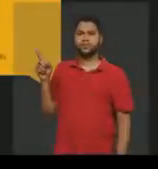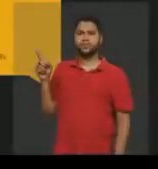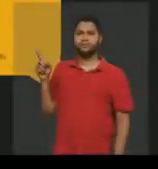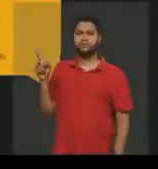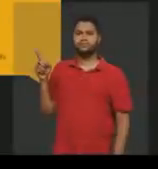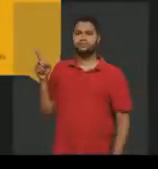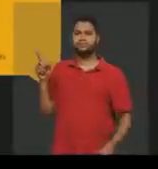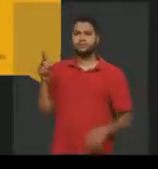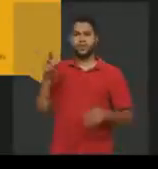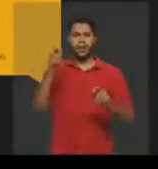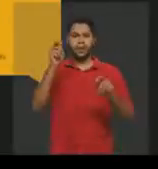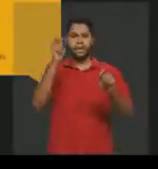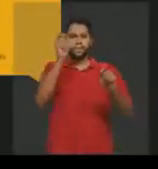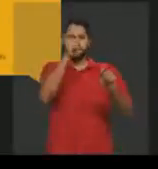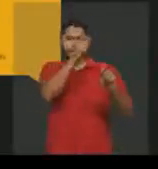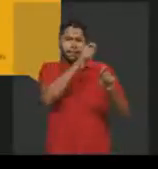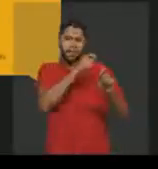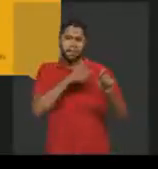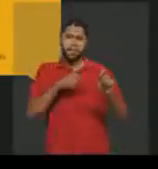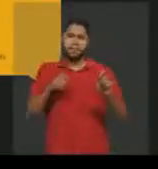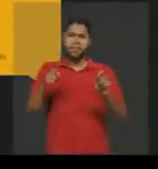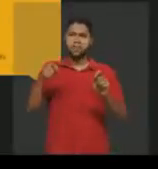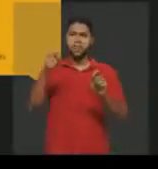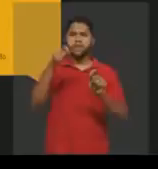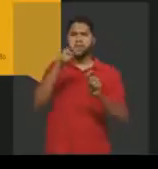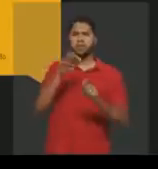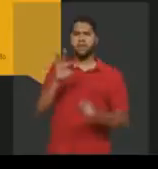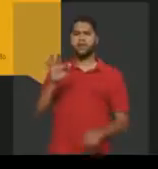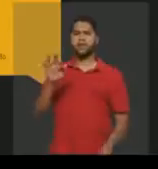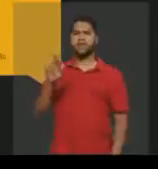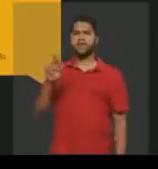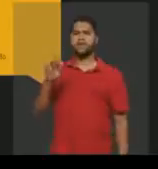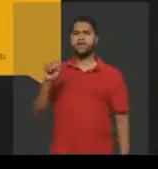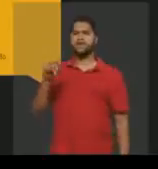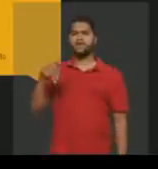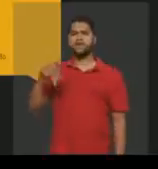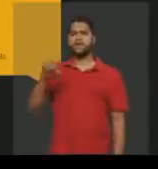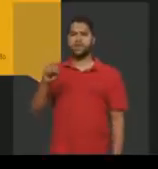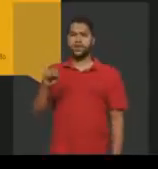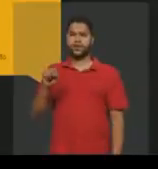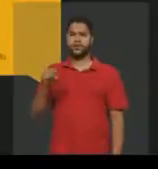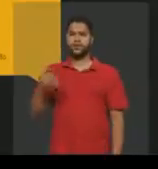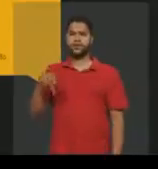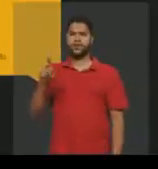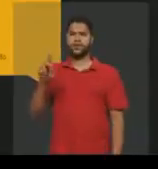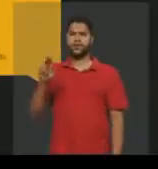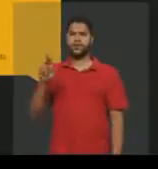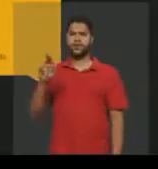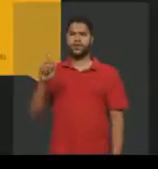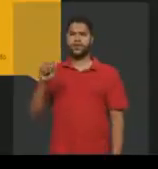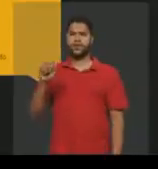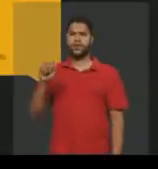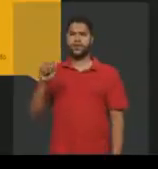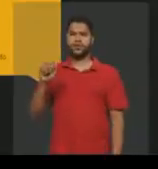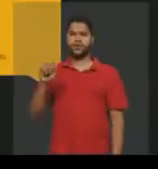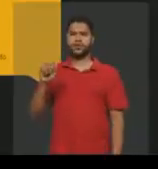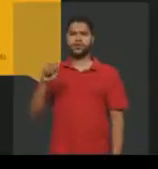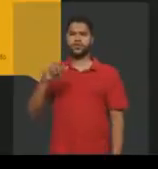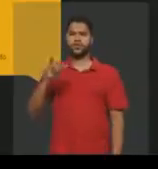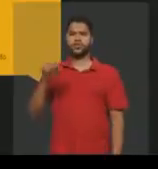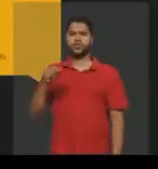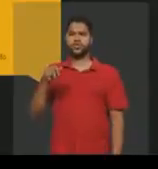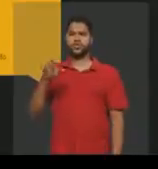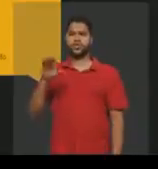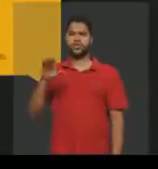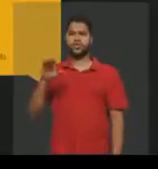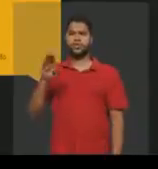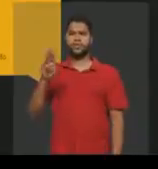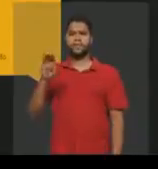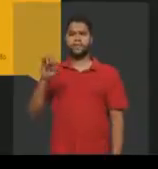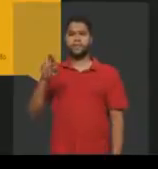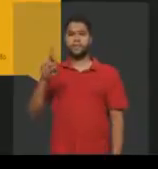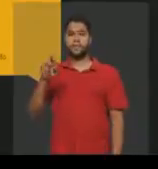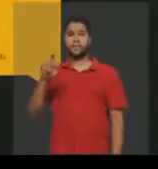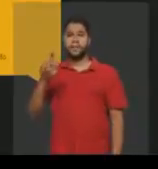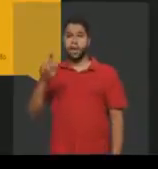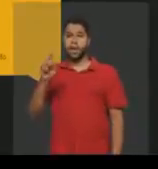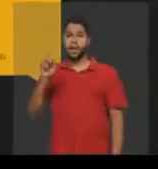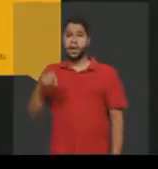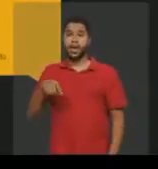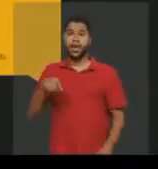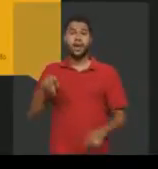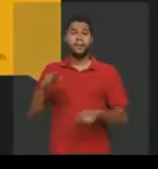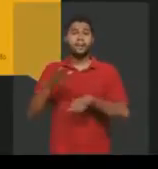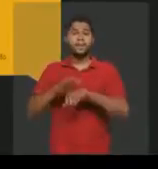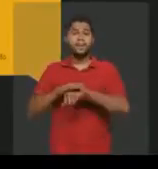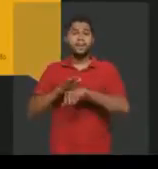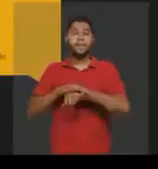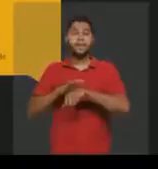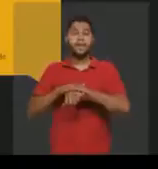uma escultura de Kratjenberg. Kratjenberg é um defensor da natureza. Ele faz as suas esculturas com troncos de